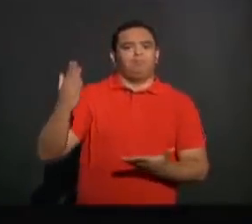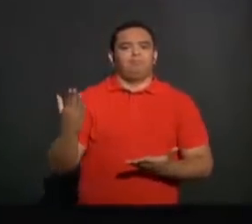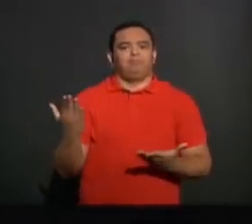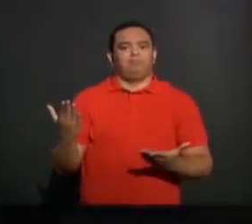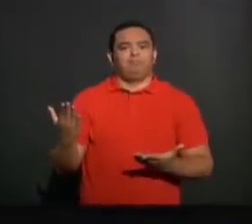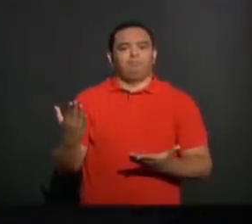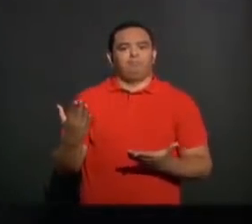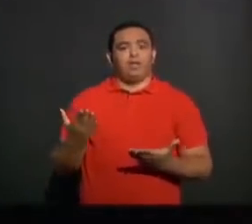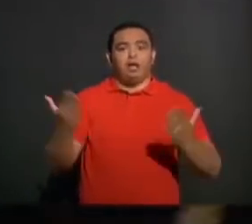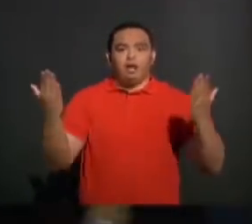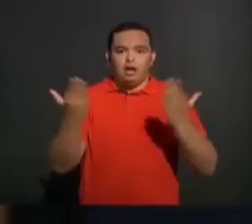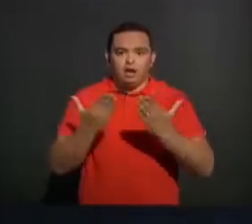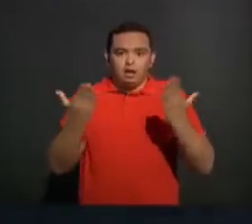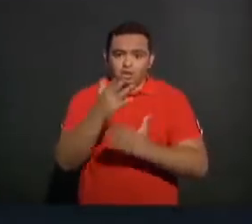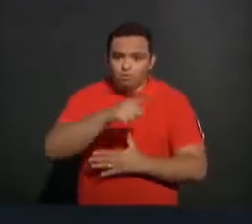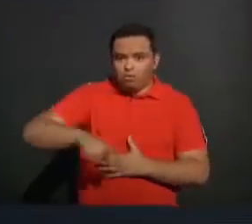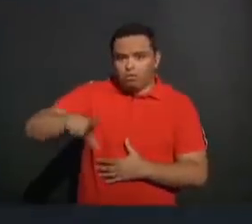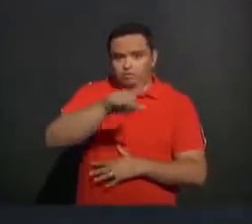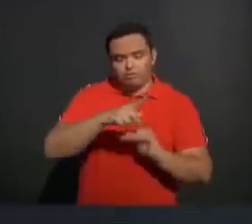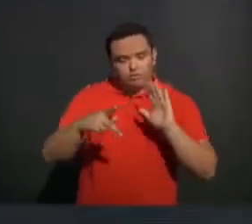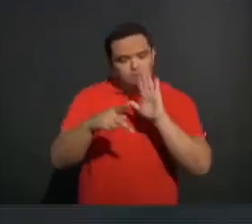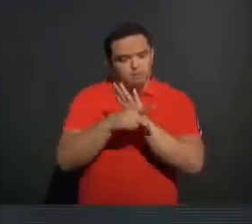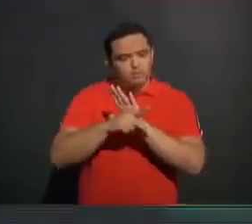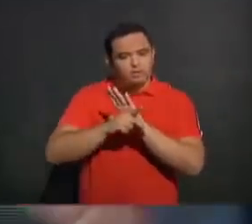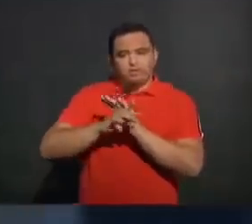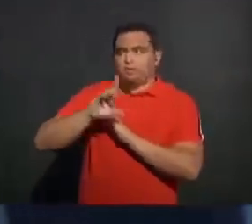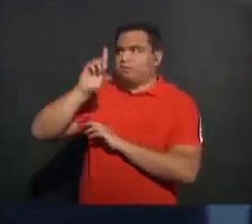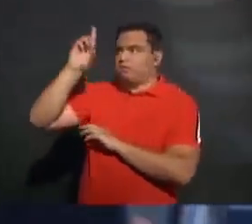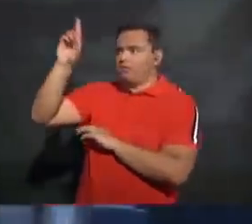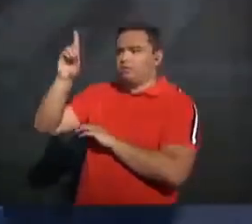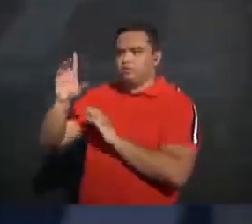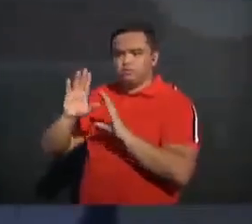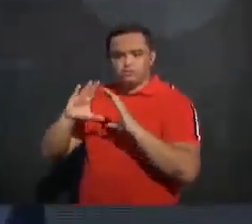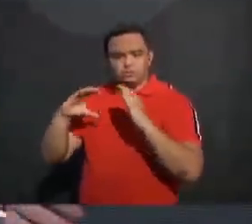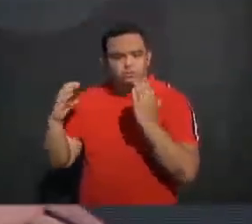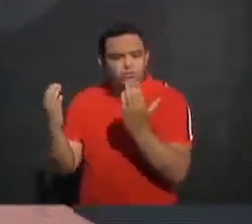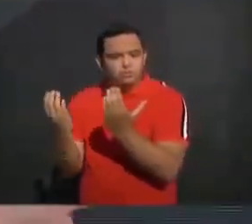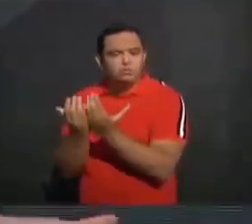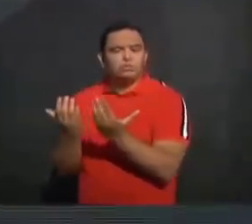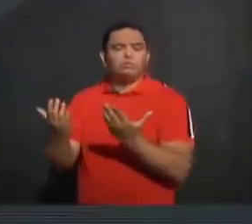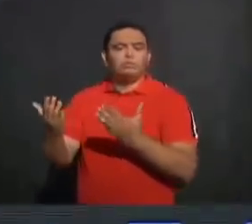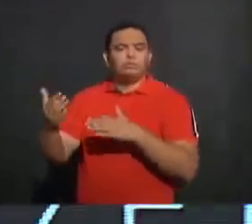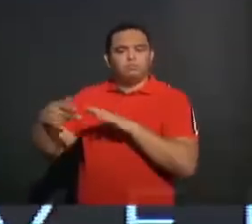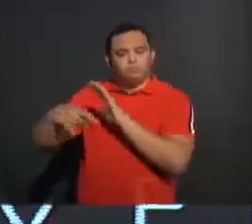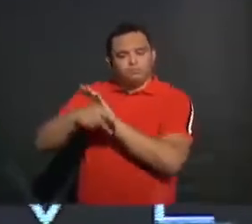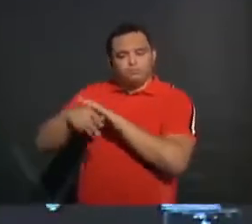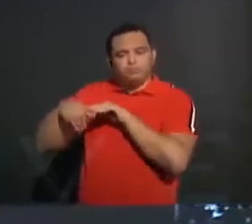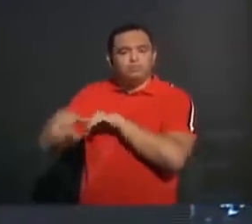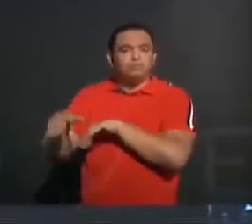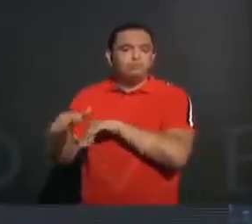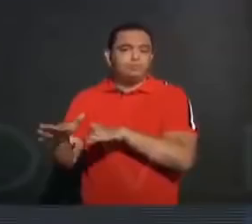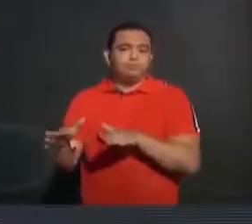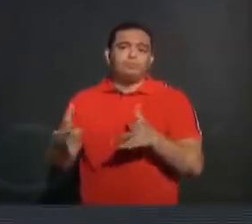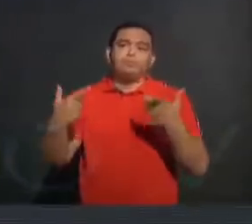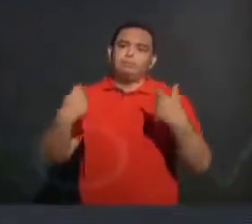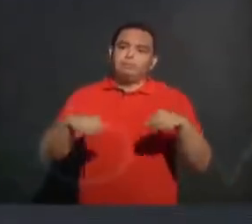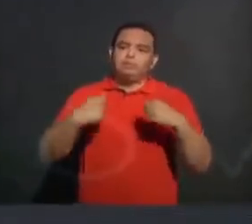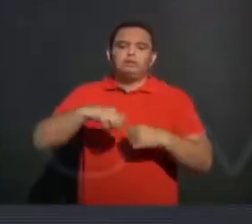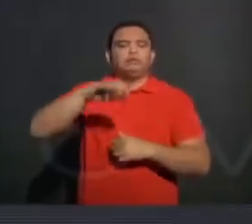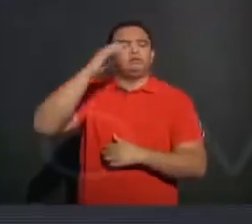Você agora pertence a um exército. Nós temos que entender